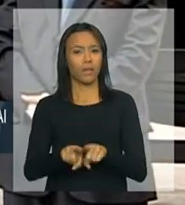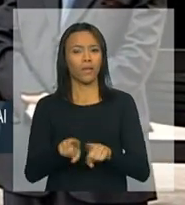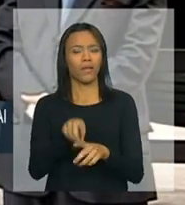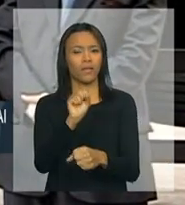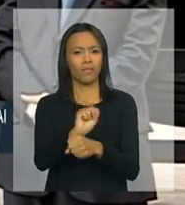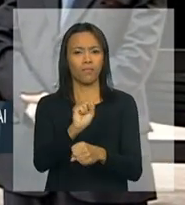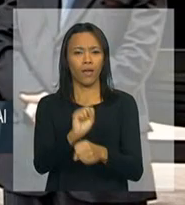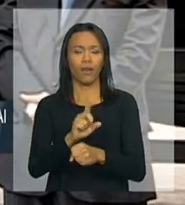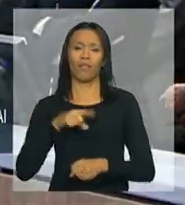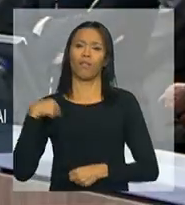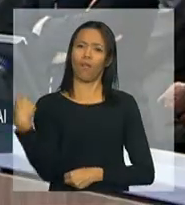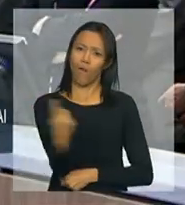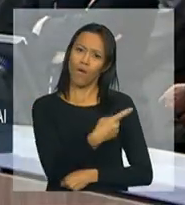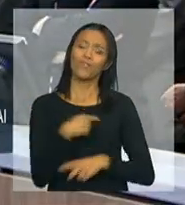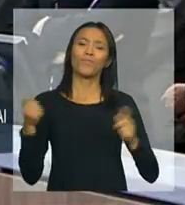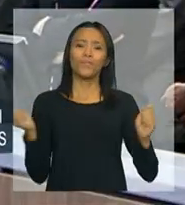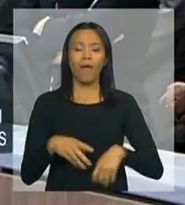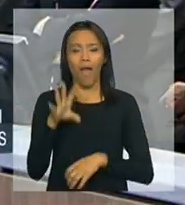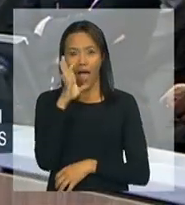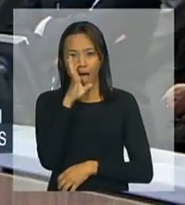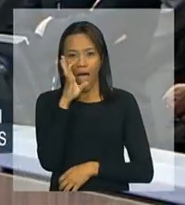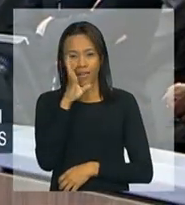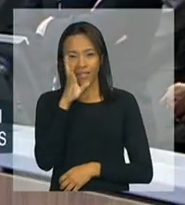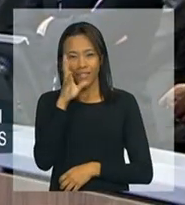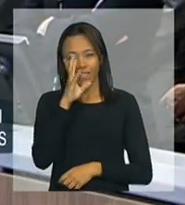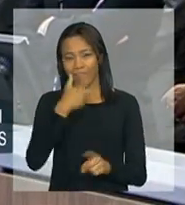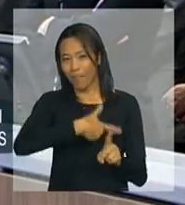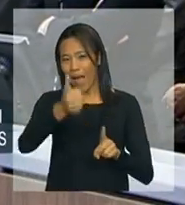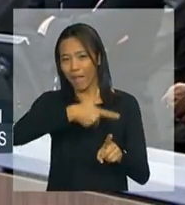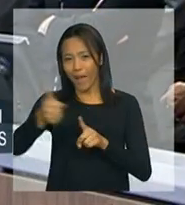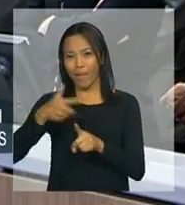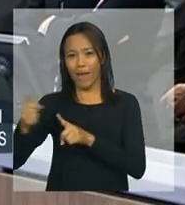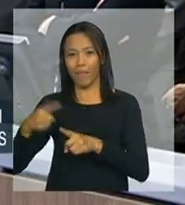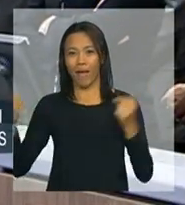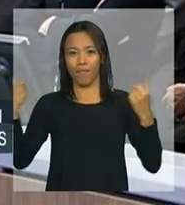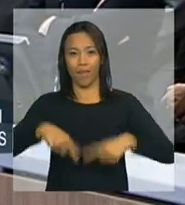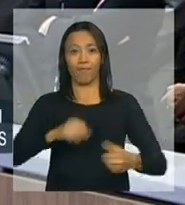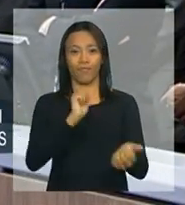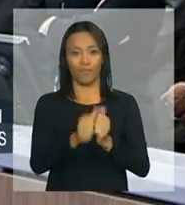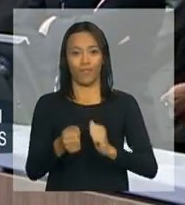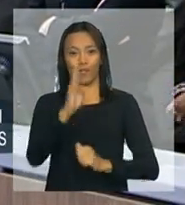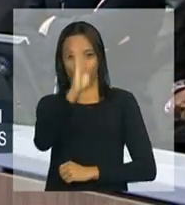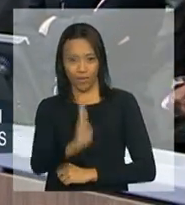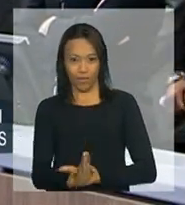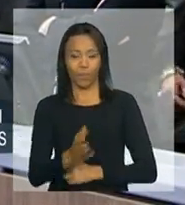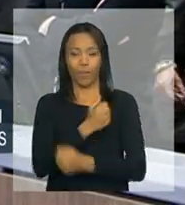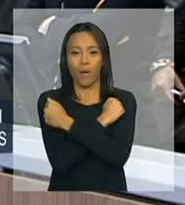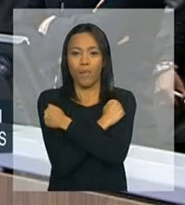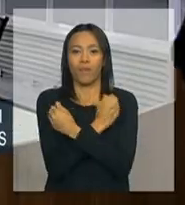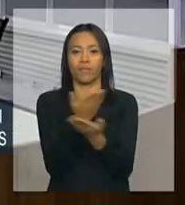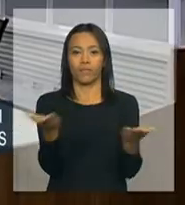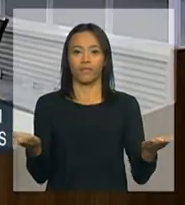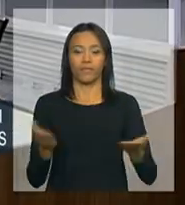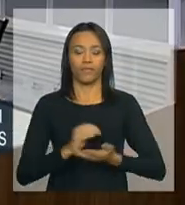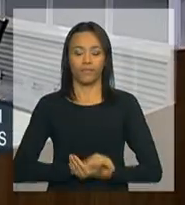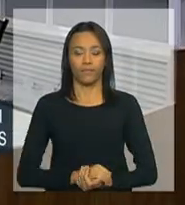nós possamos assistir muitas vitórias do Brasil. Um abraço a vocês.